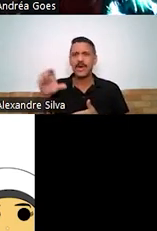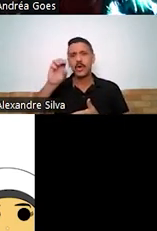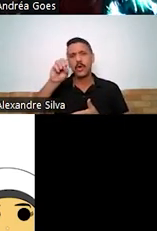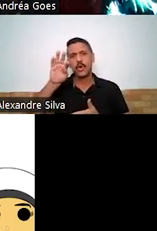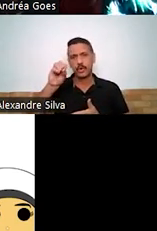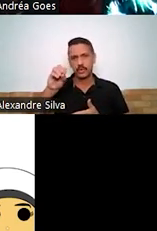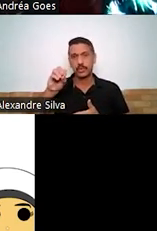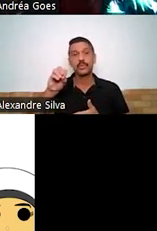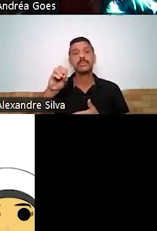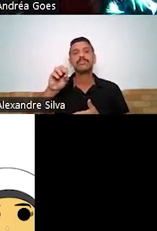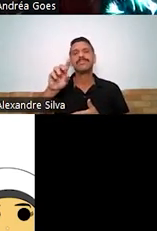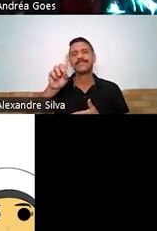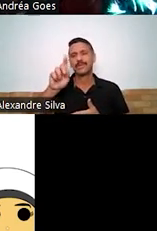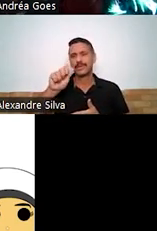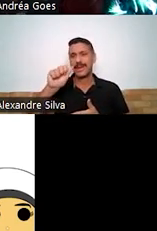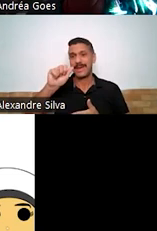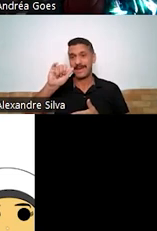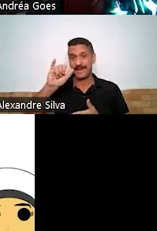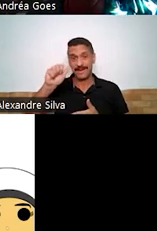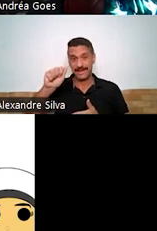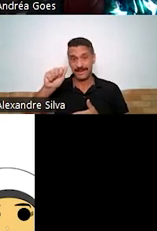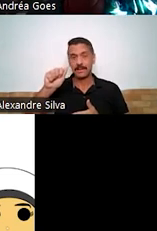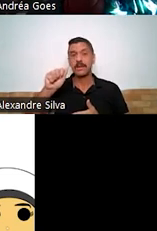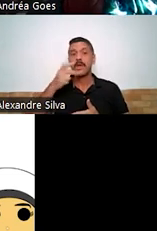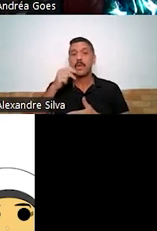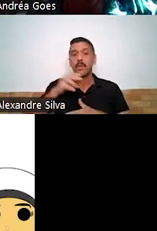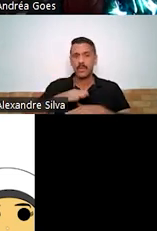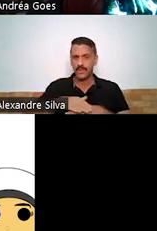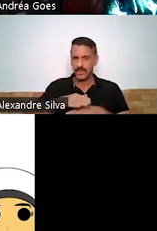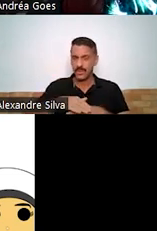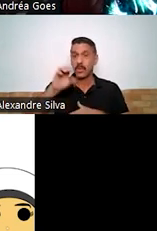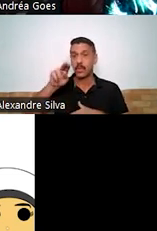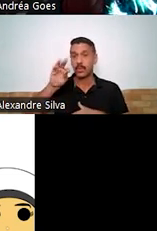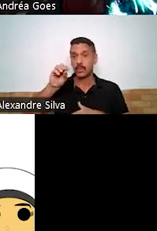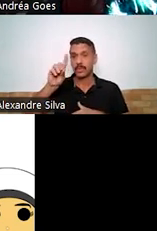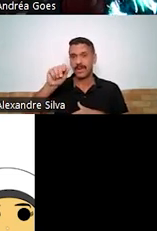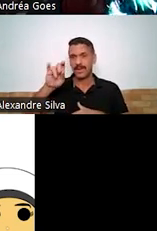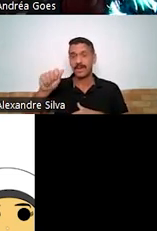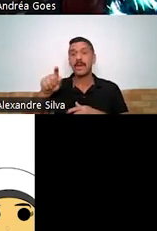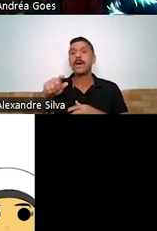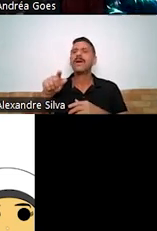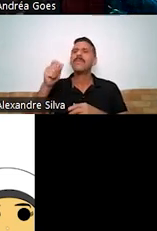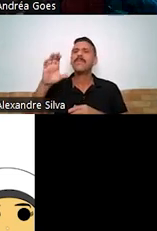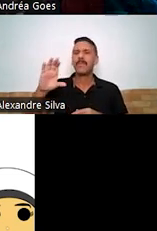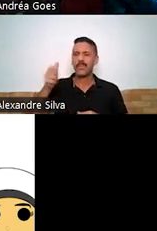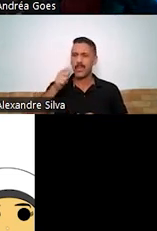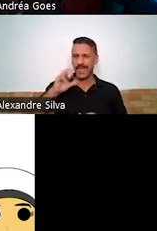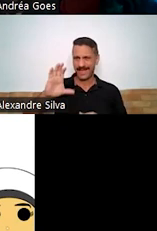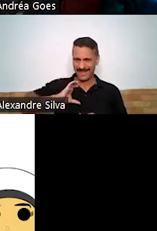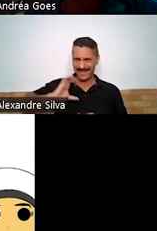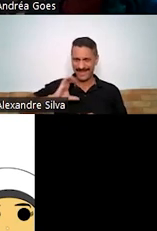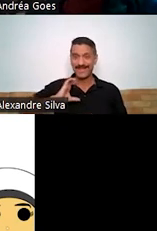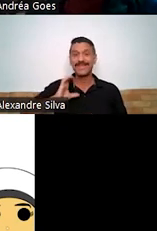The Handmaid's Tale. Então, foi uma obra publicada pela Atwood, uma canadense, em 1985, e se